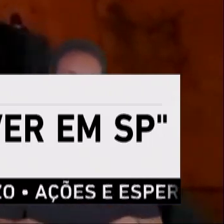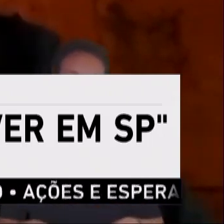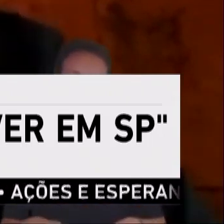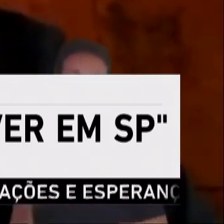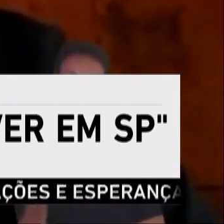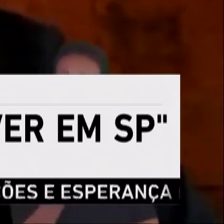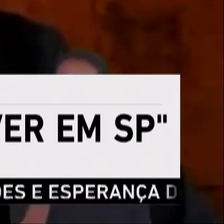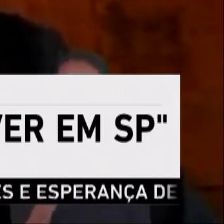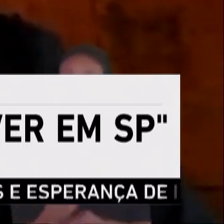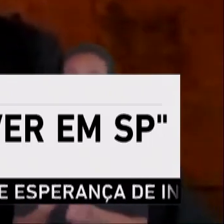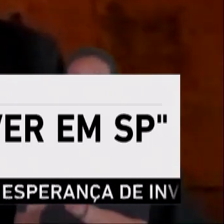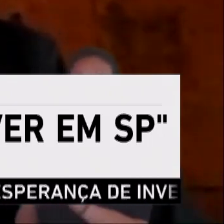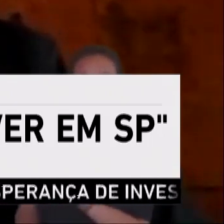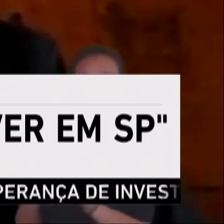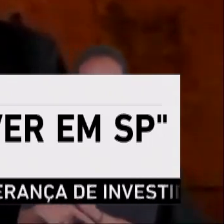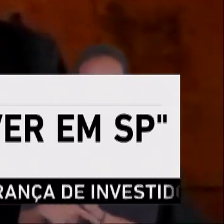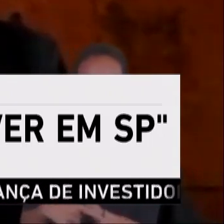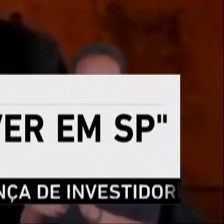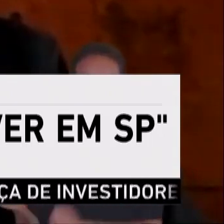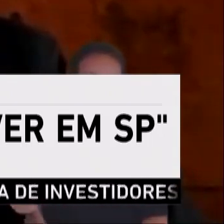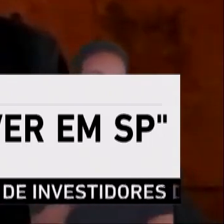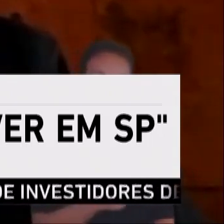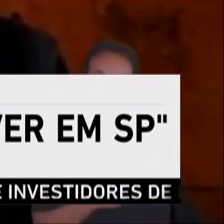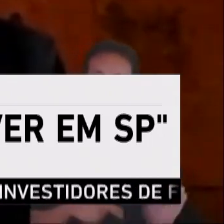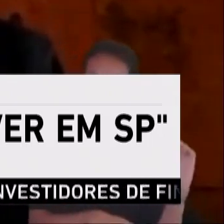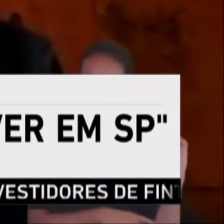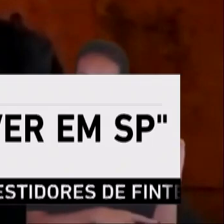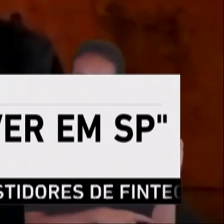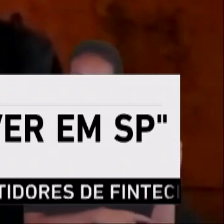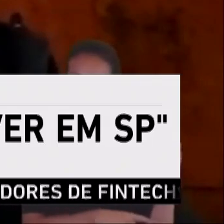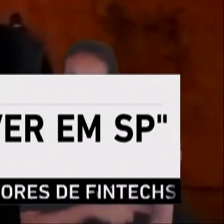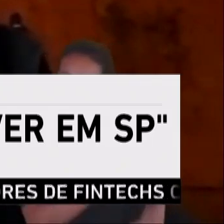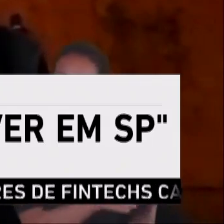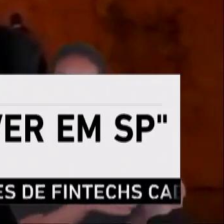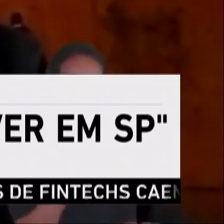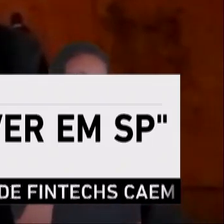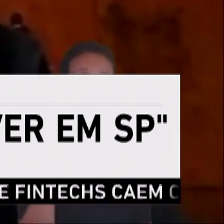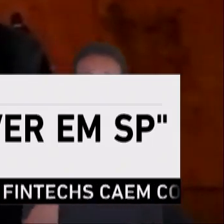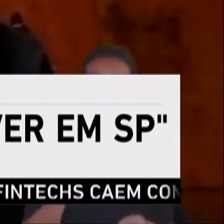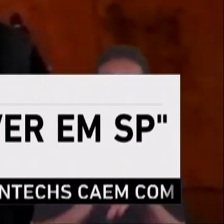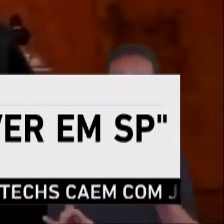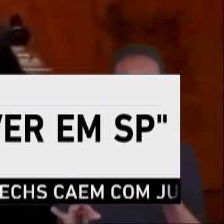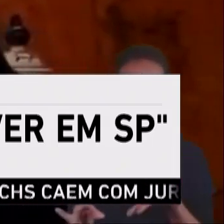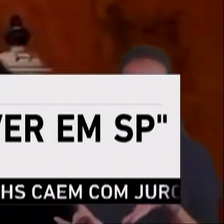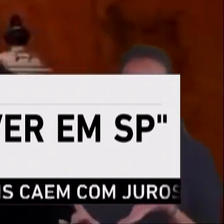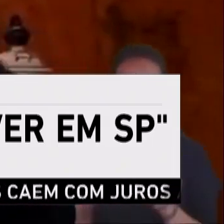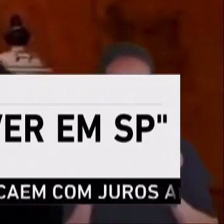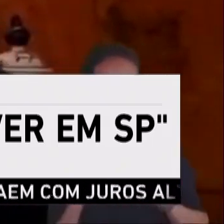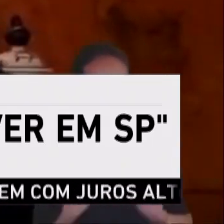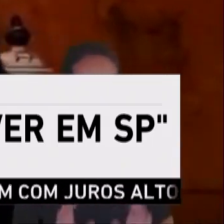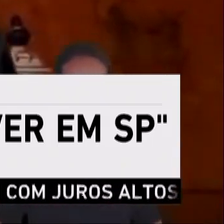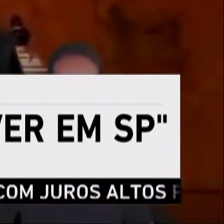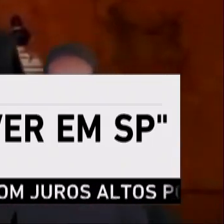que, digo sempre, não são adversários, são inimigos da humanidade, inimigos do cidadão,